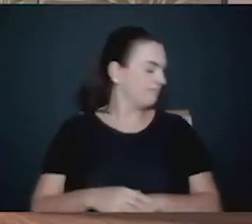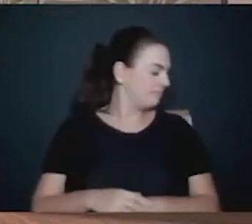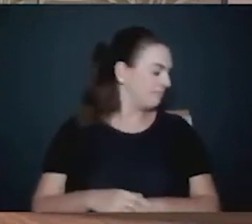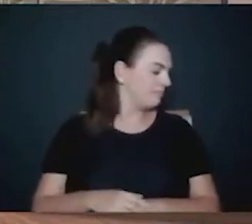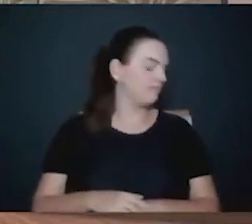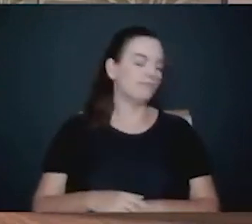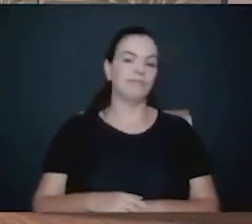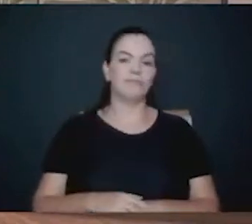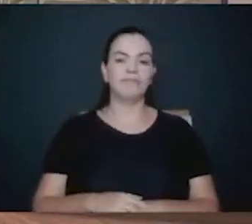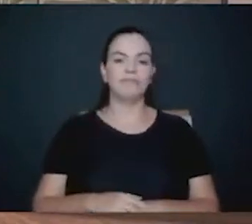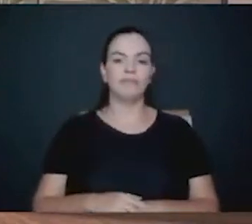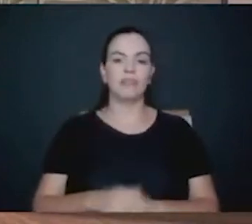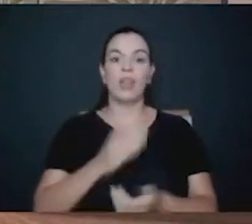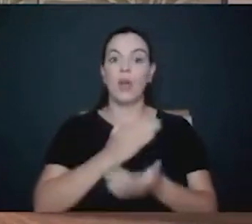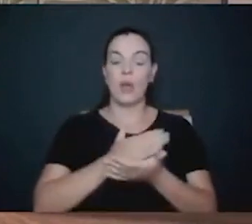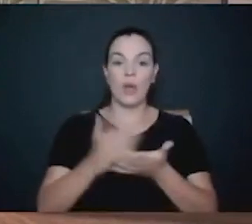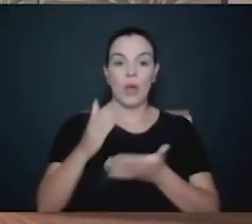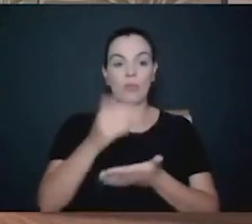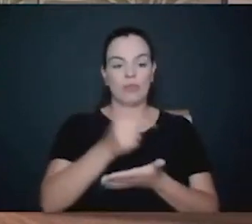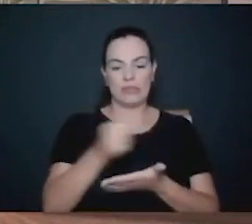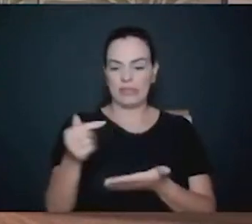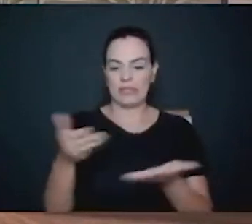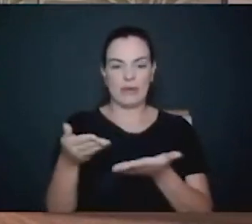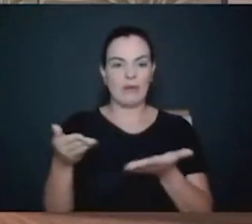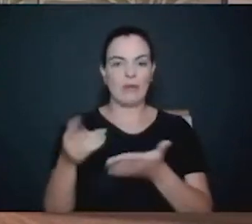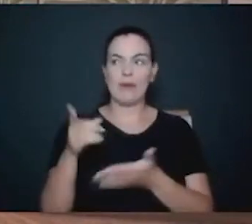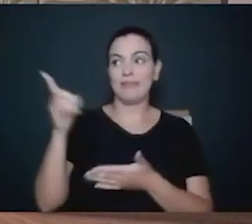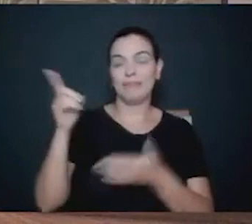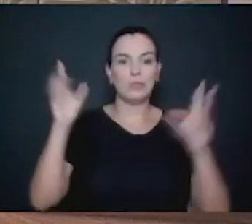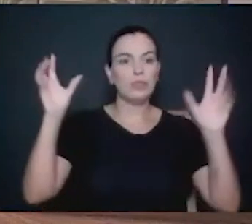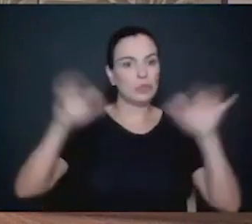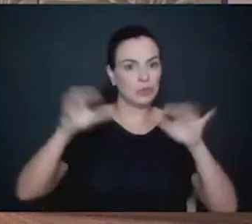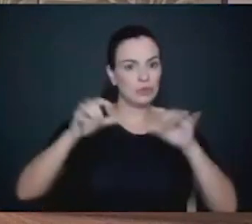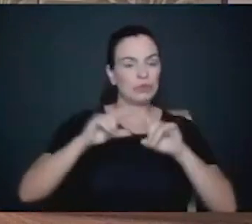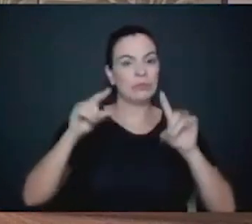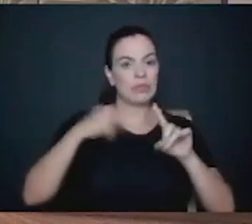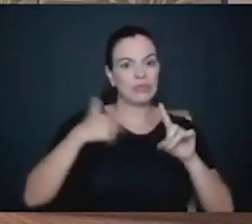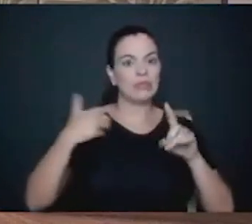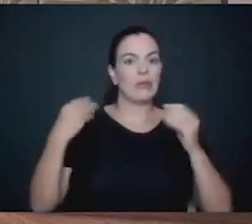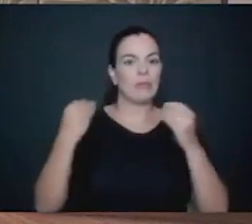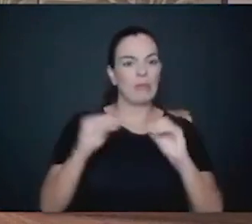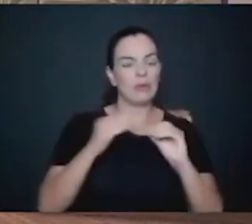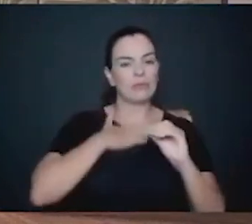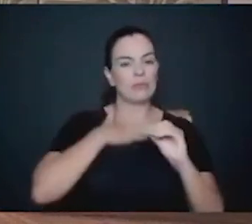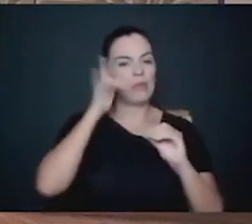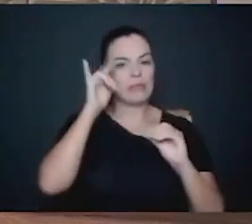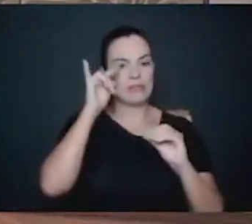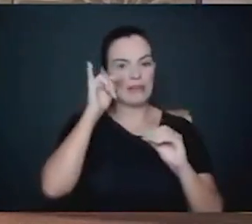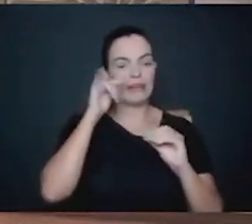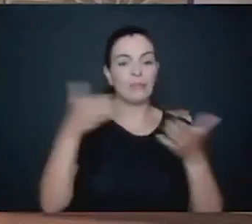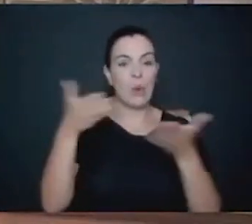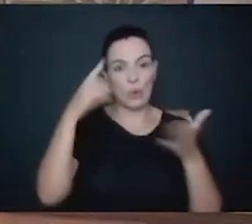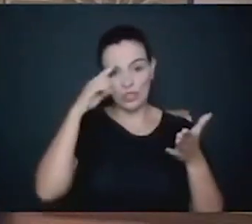Iniciamos uma semana chuvosa, mas hoje eu escrevi no meu Instagram que seja um dia de luz, mesmo com o céu